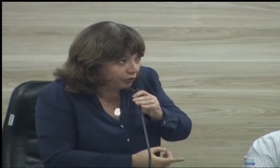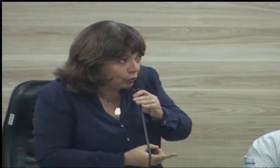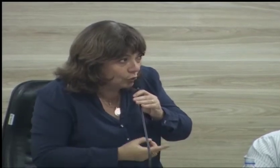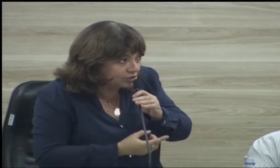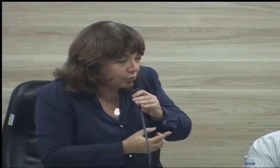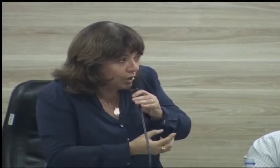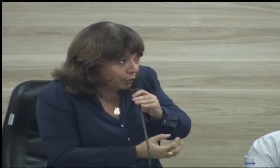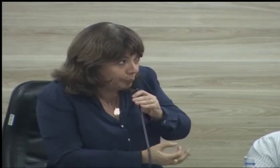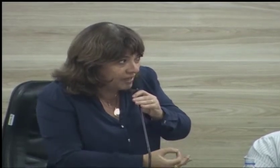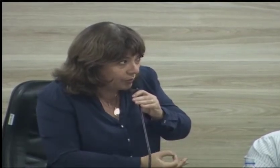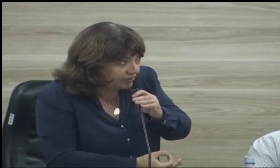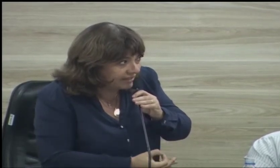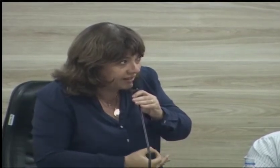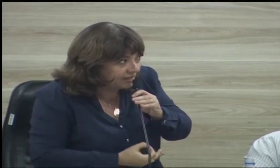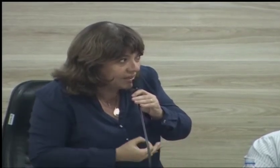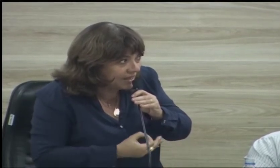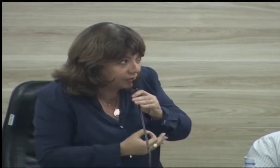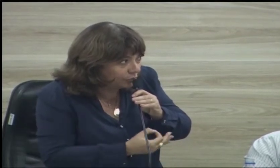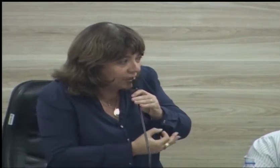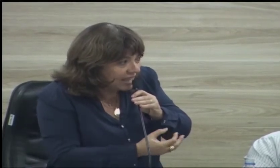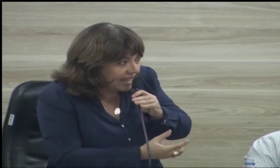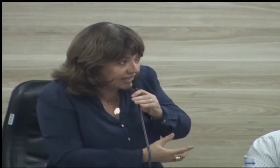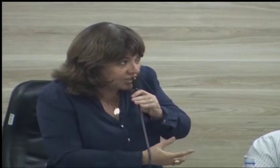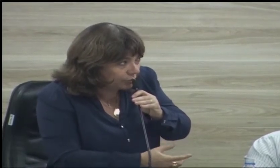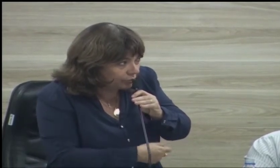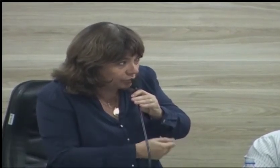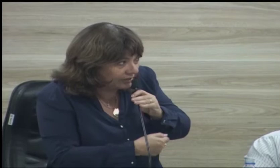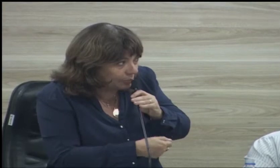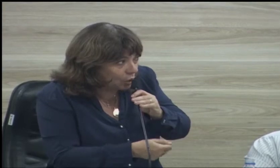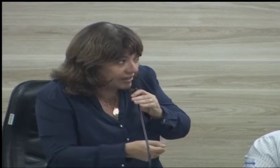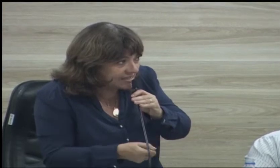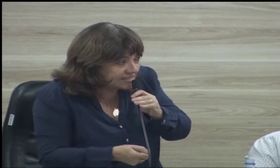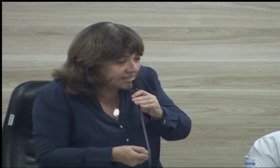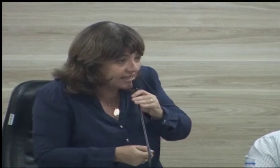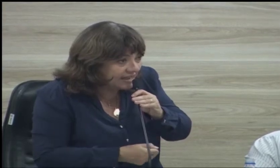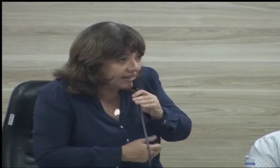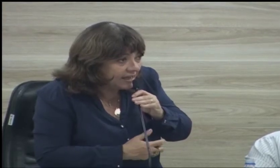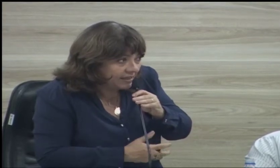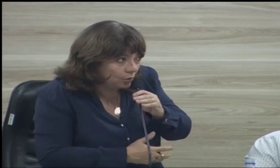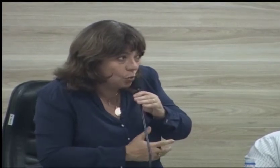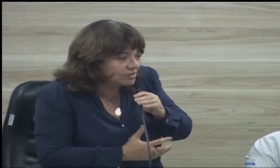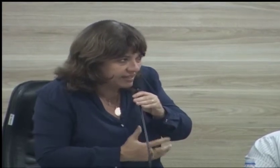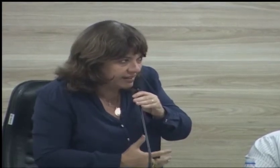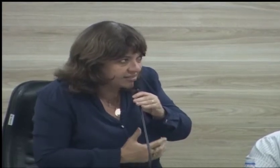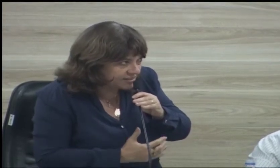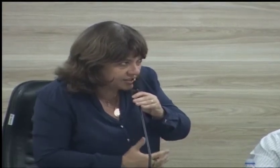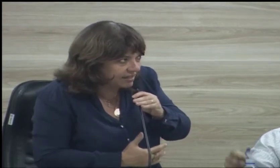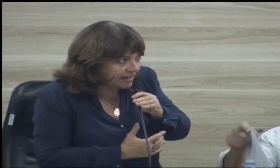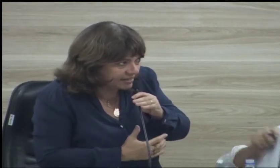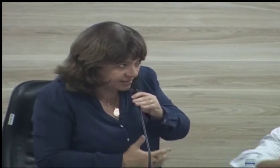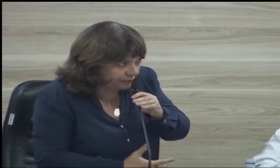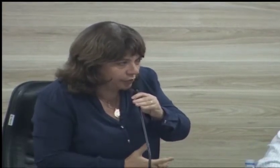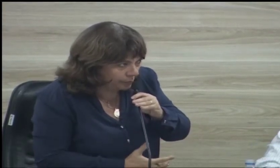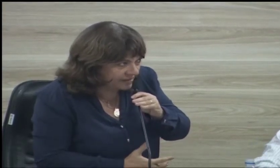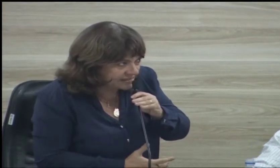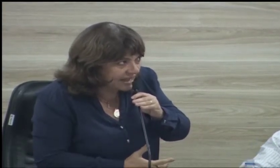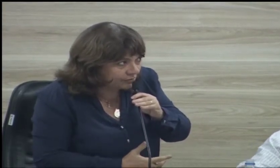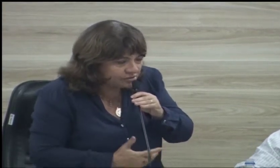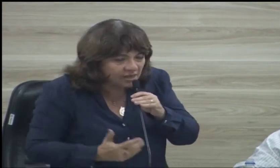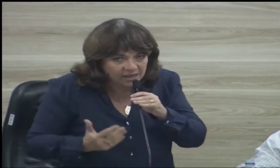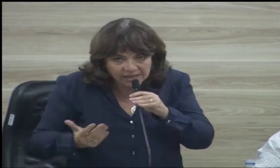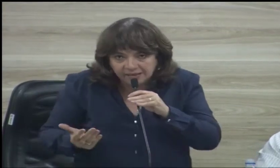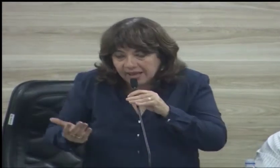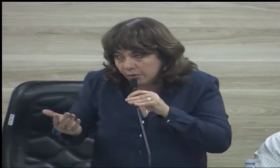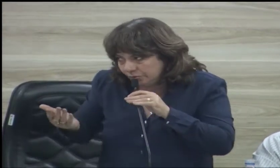o fluxo, o pico de atendimento, a questão da burocracia. Então, com certeza, esses detalhes não foram